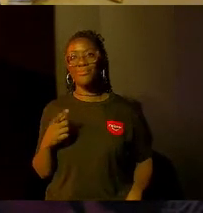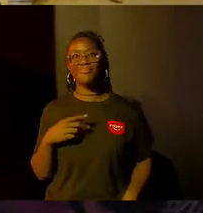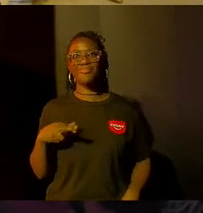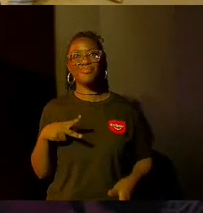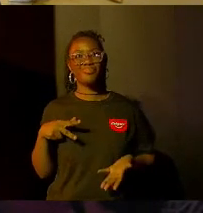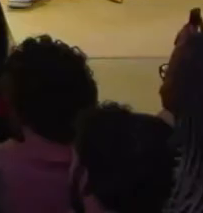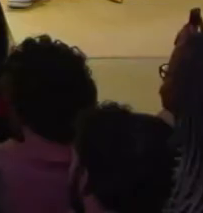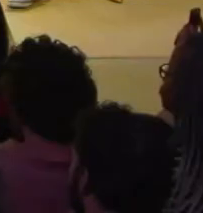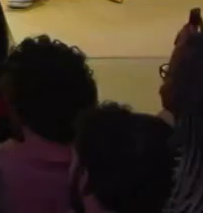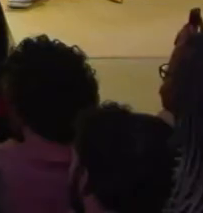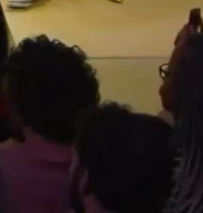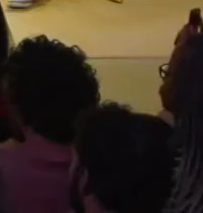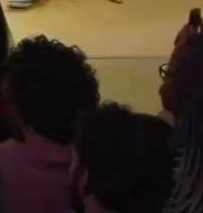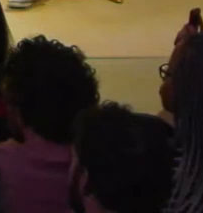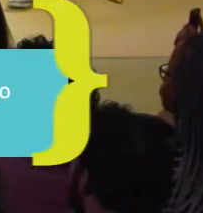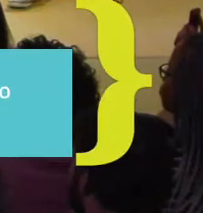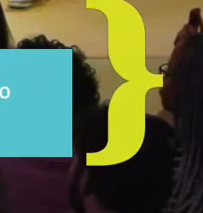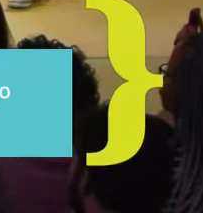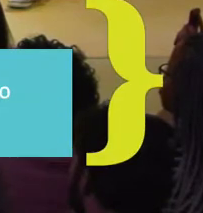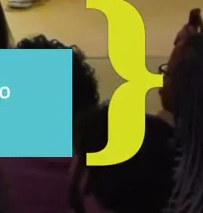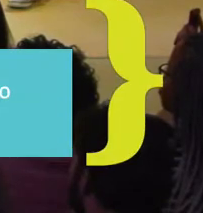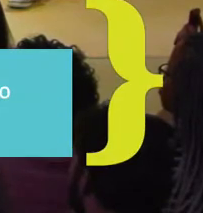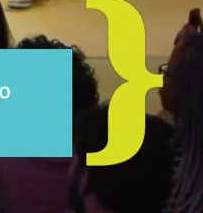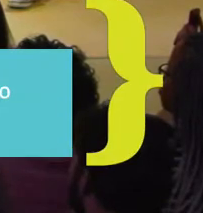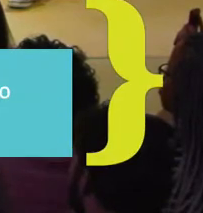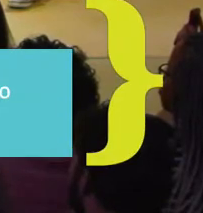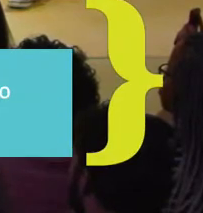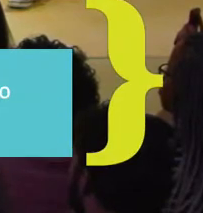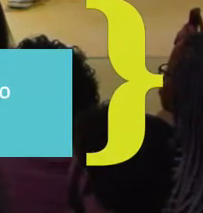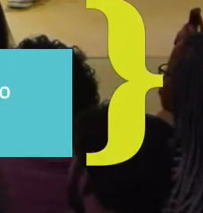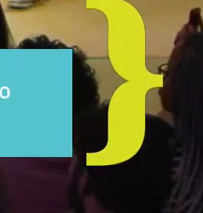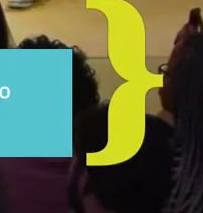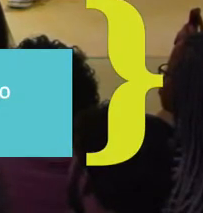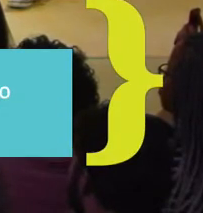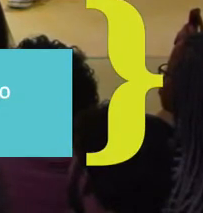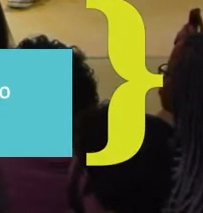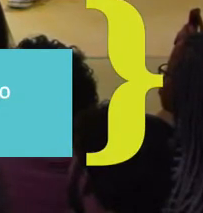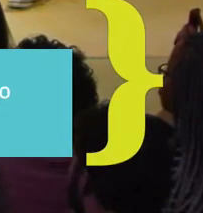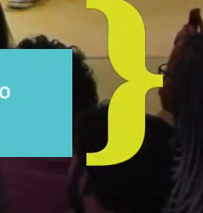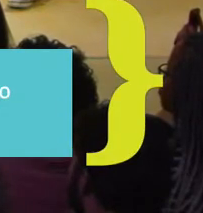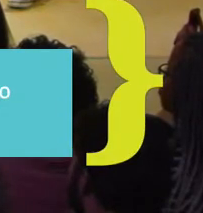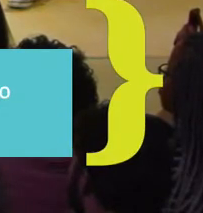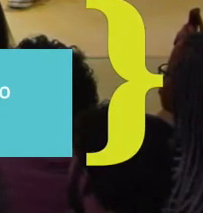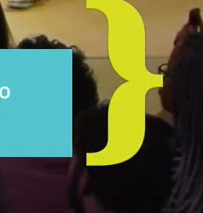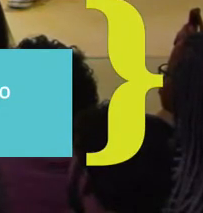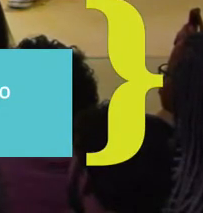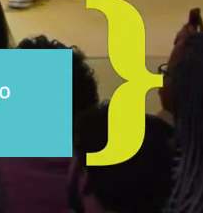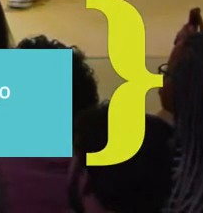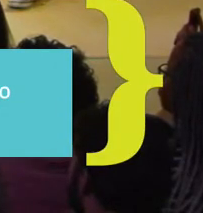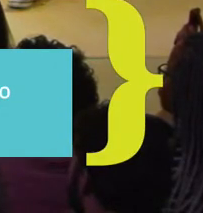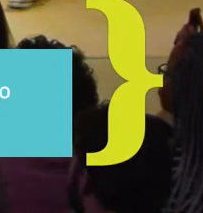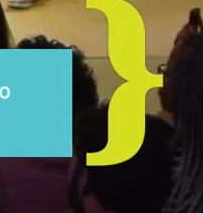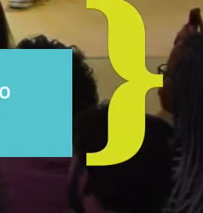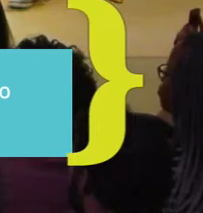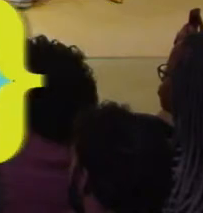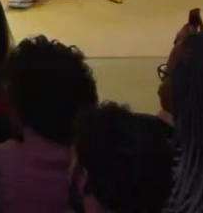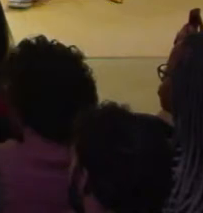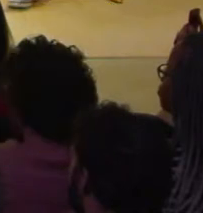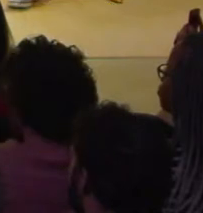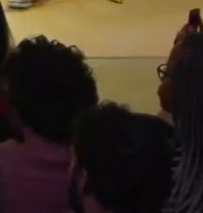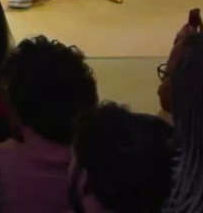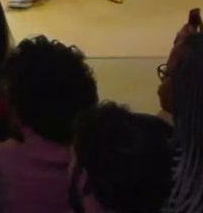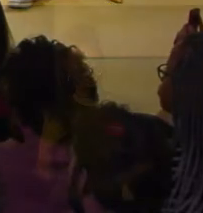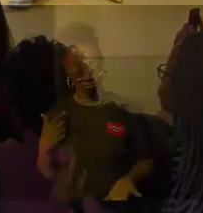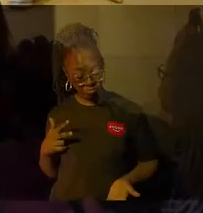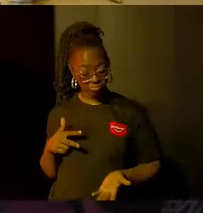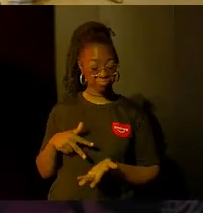com isso querendo dizer que eu sou bacana do Pedaço porque eu me